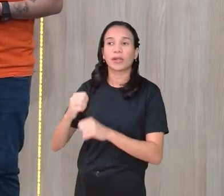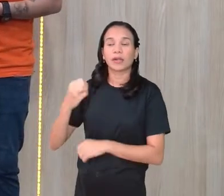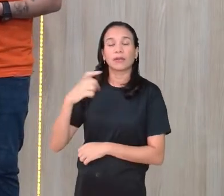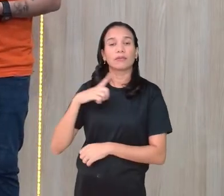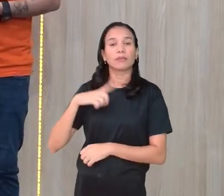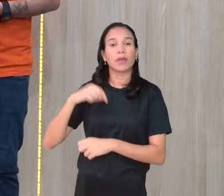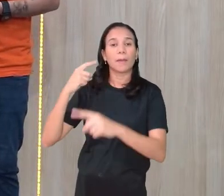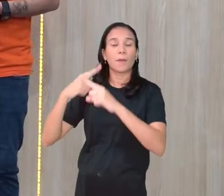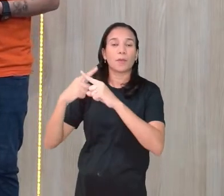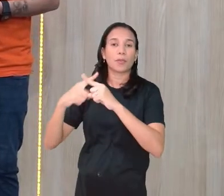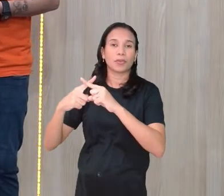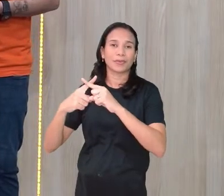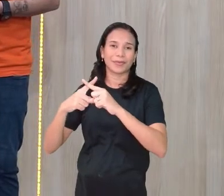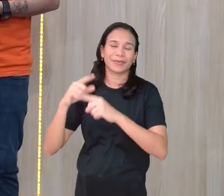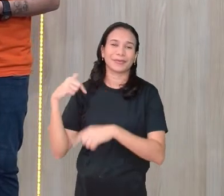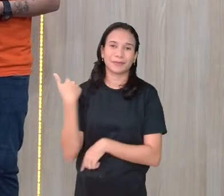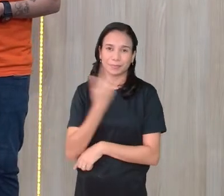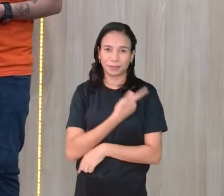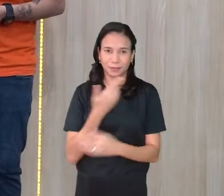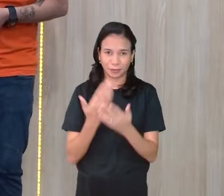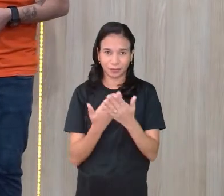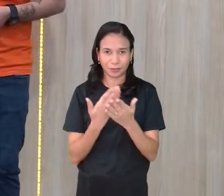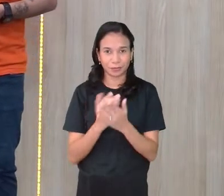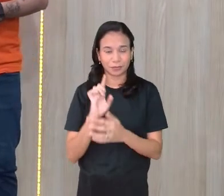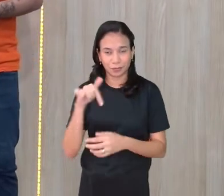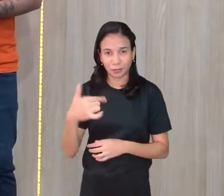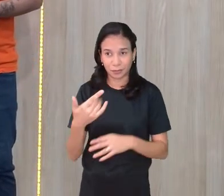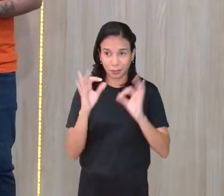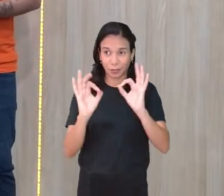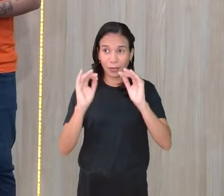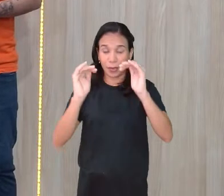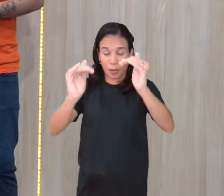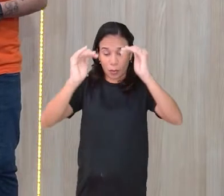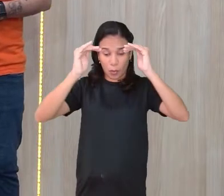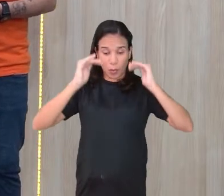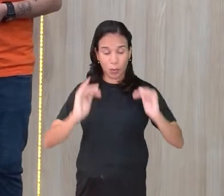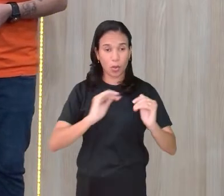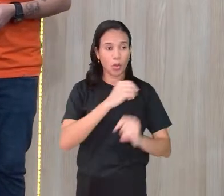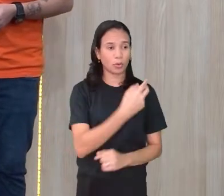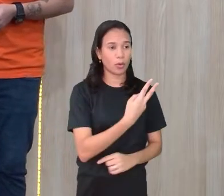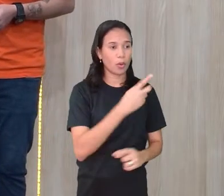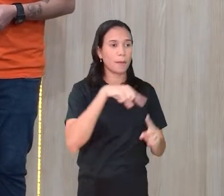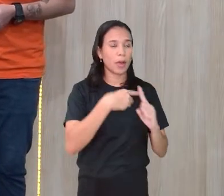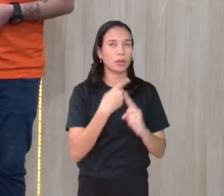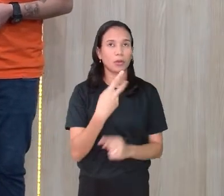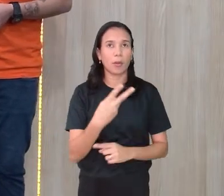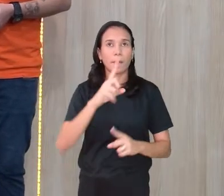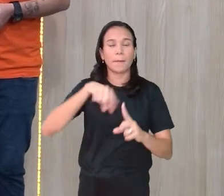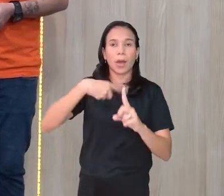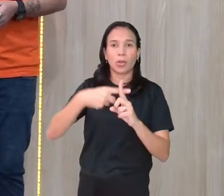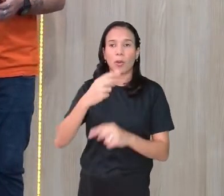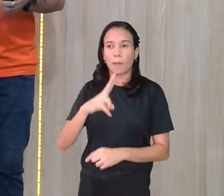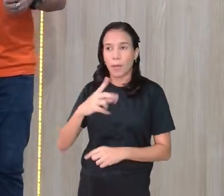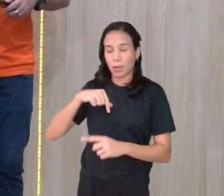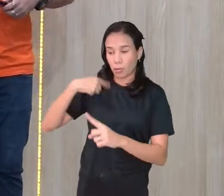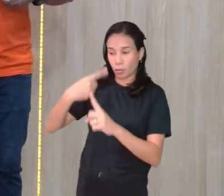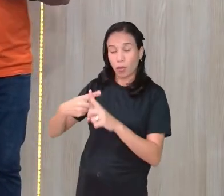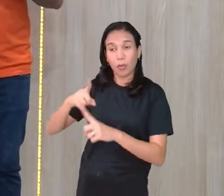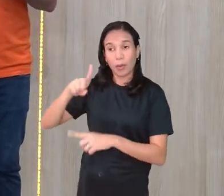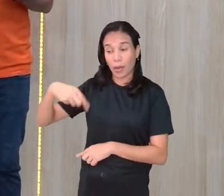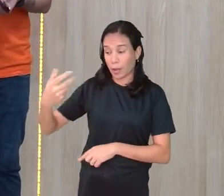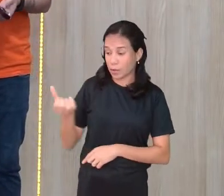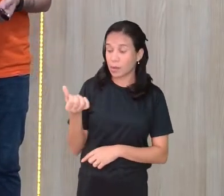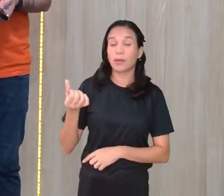a operação de multiplicação que a gente vai ver daqui a pouco. Já nesse daqui, ó, 2 mais 2 mais 2, 6, eu